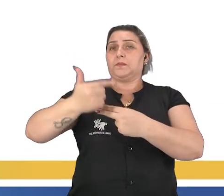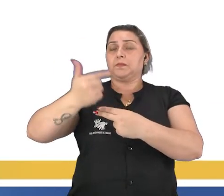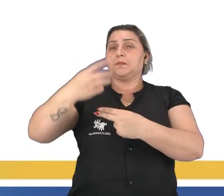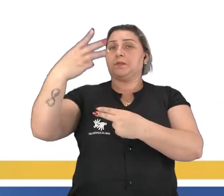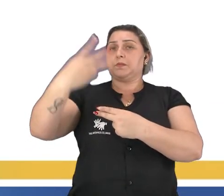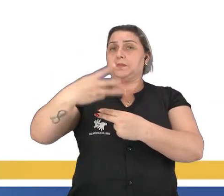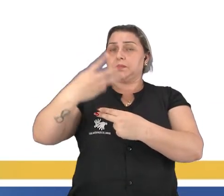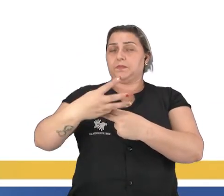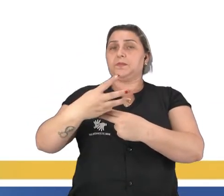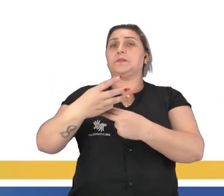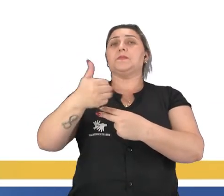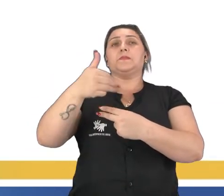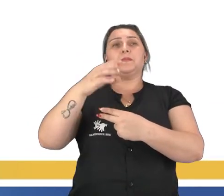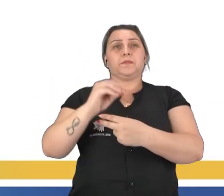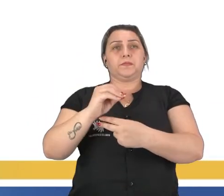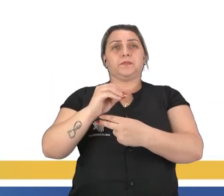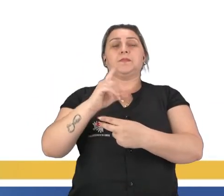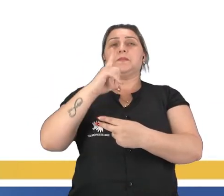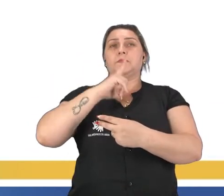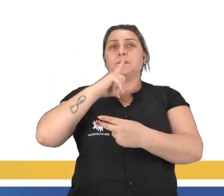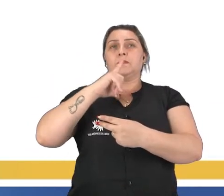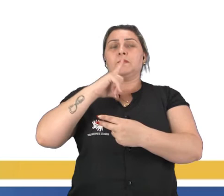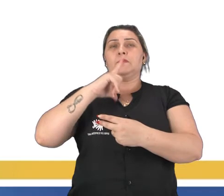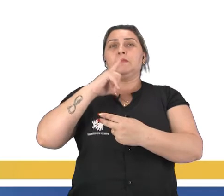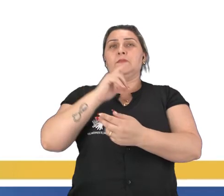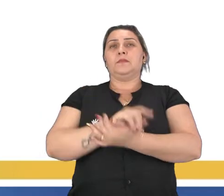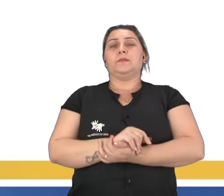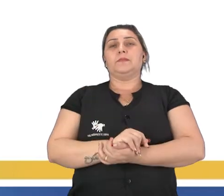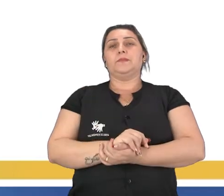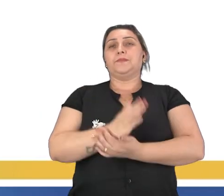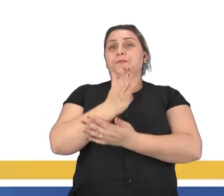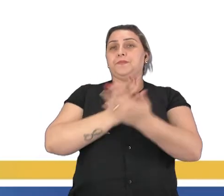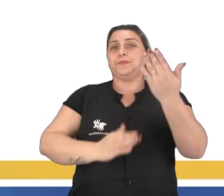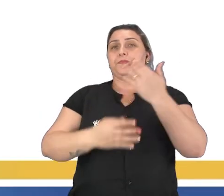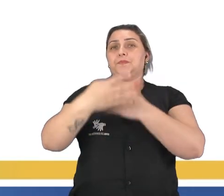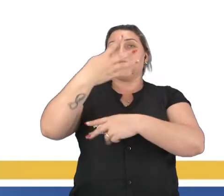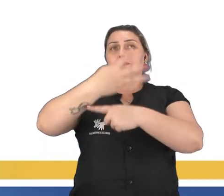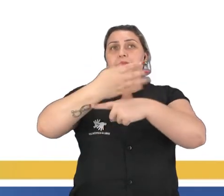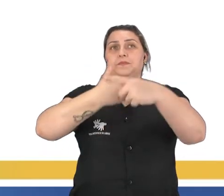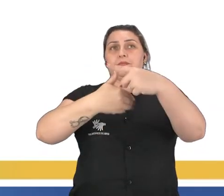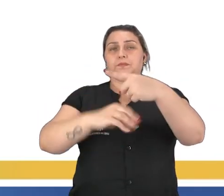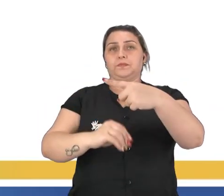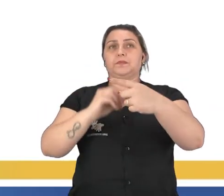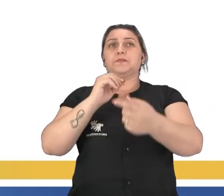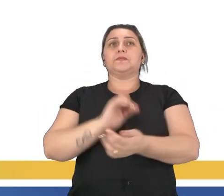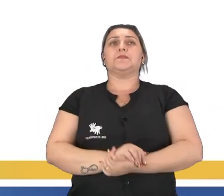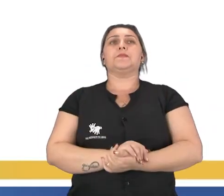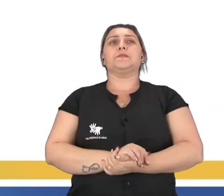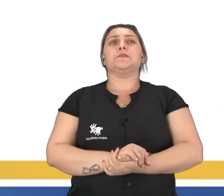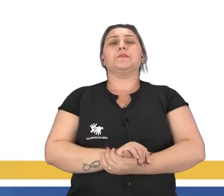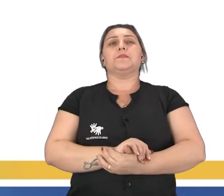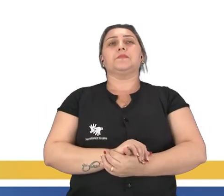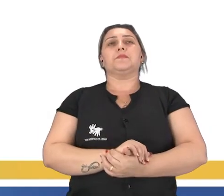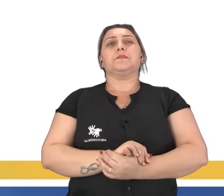correu 3 partes desses 10 que tinha. Então sobrou 4/10 do percurso total.